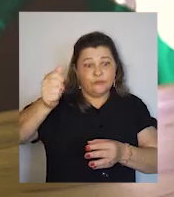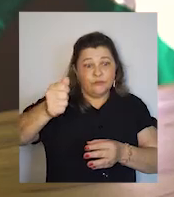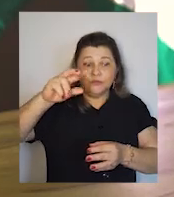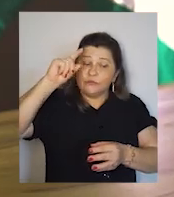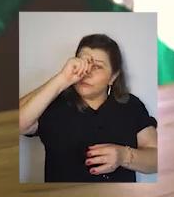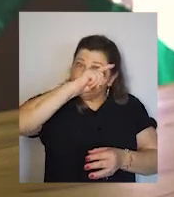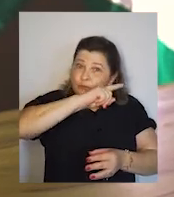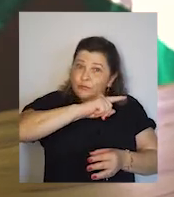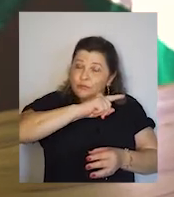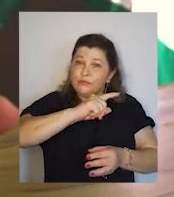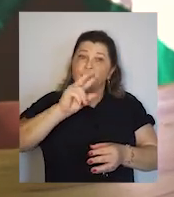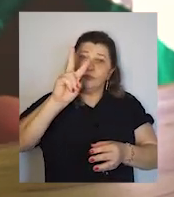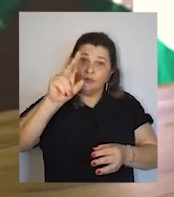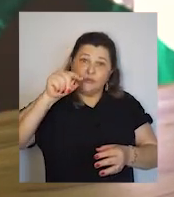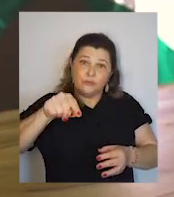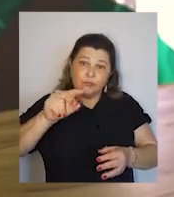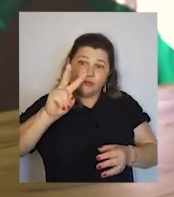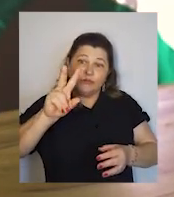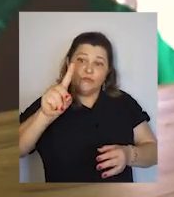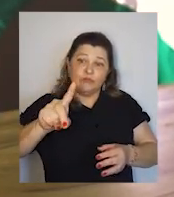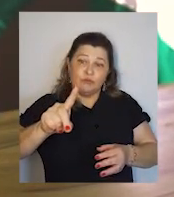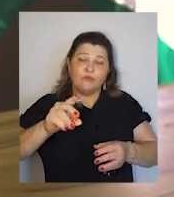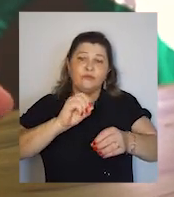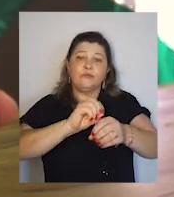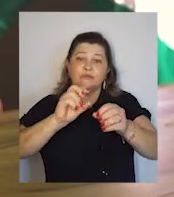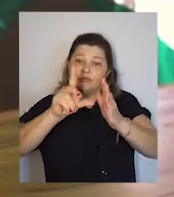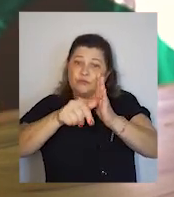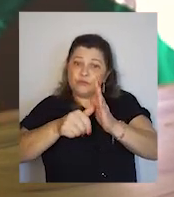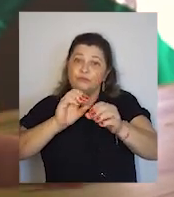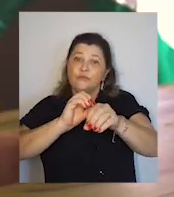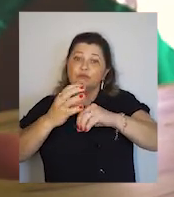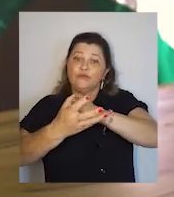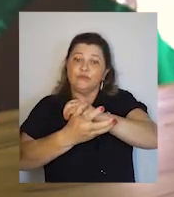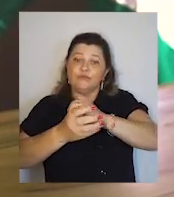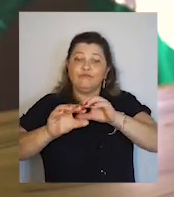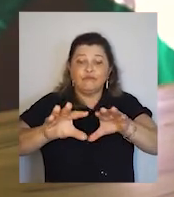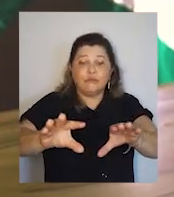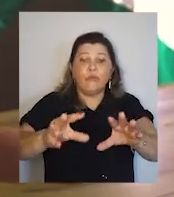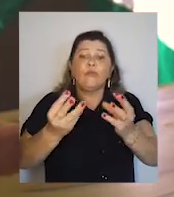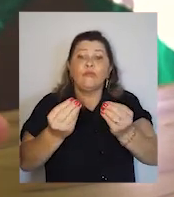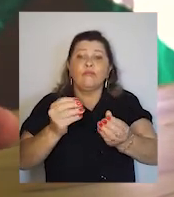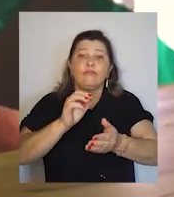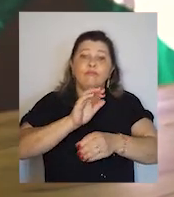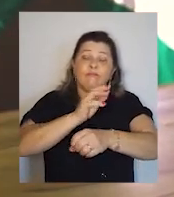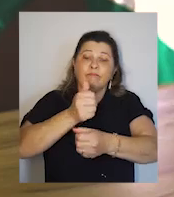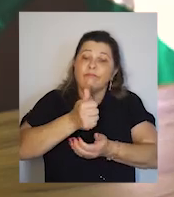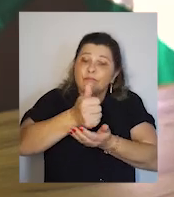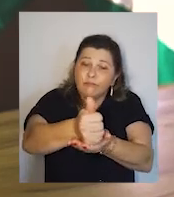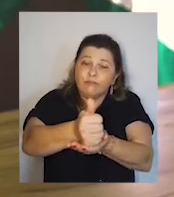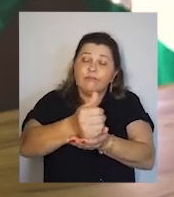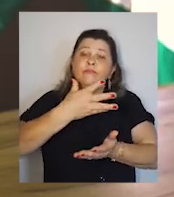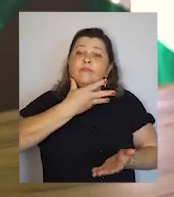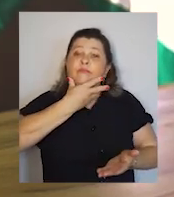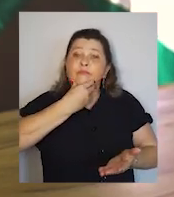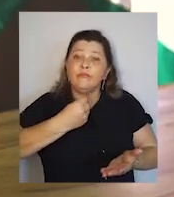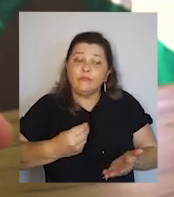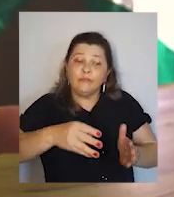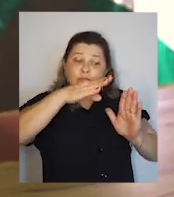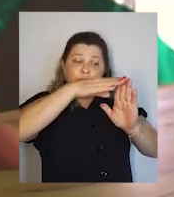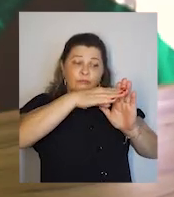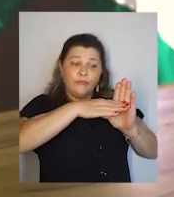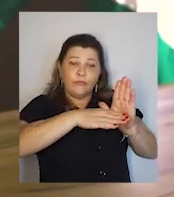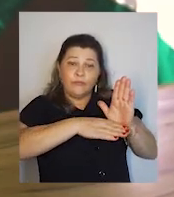2021, depois da pandemia, de como poderíamos auxiliar os homens, né, em algum